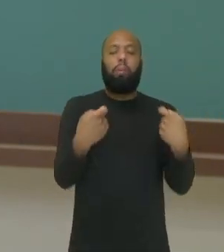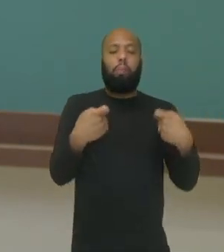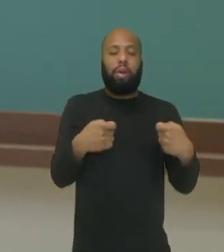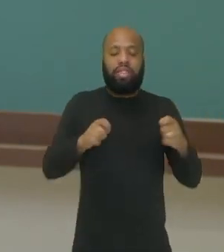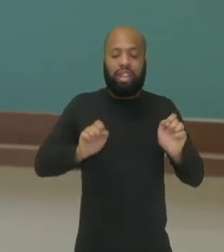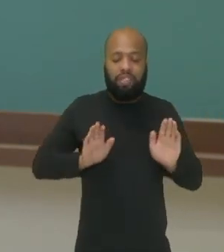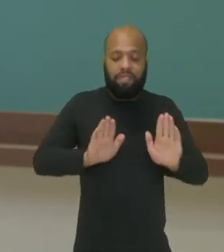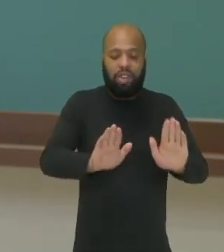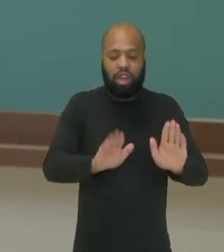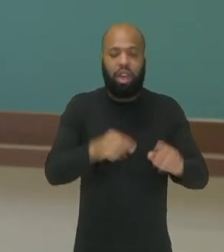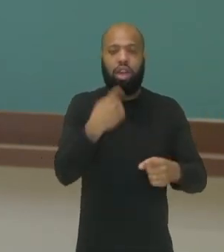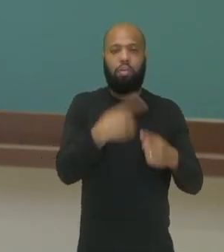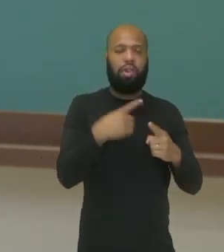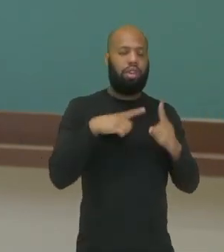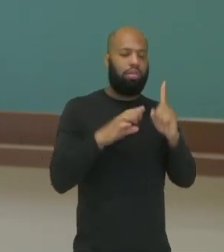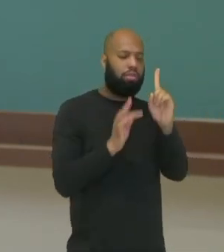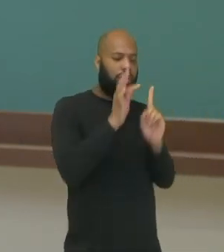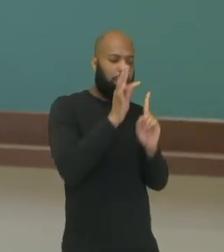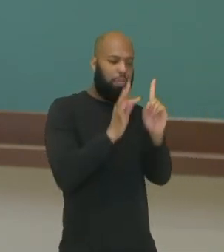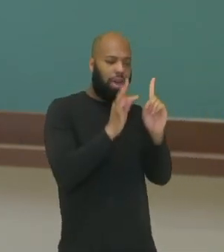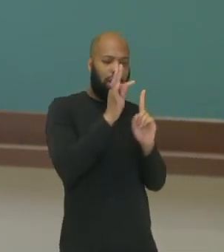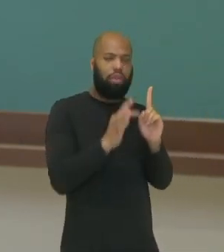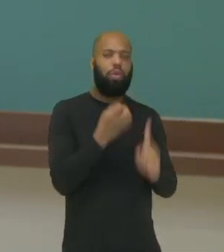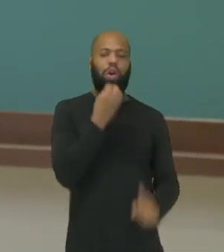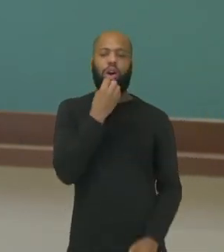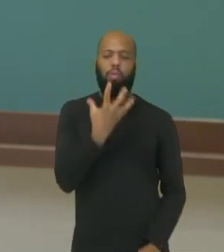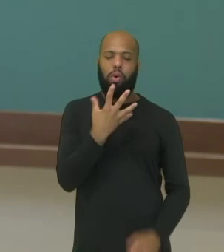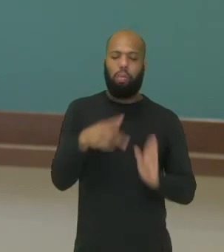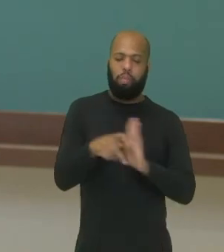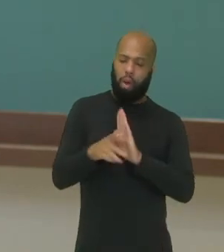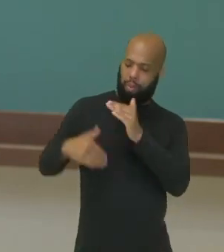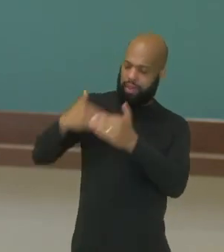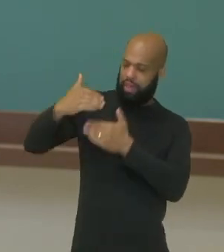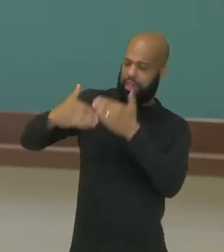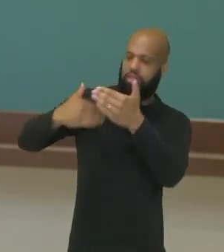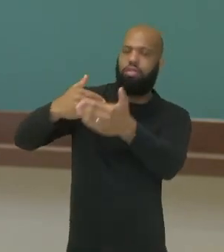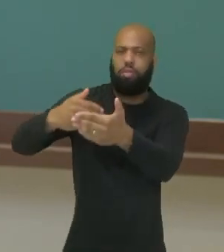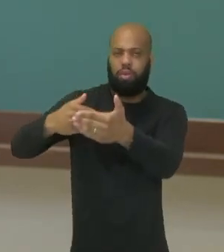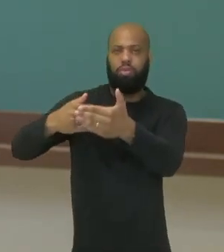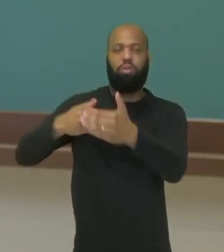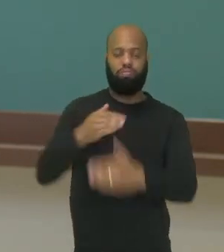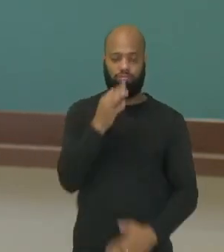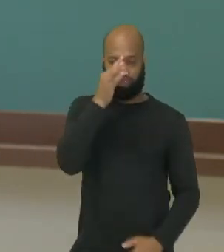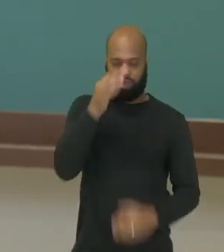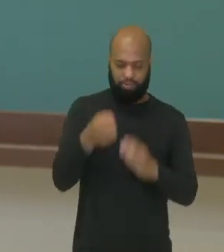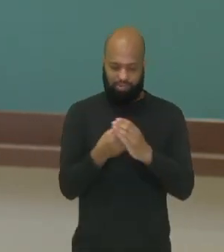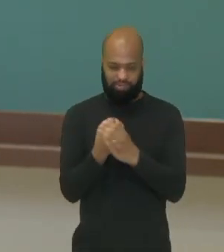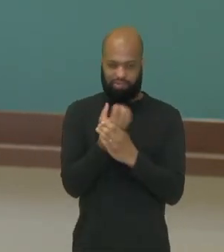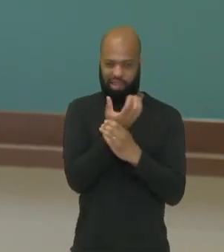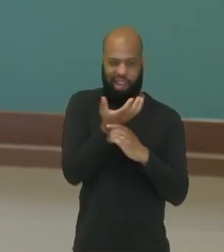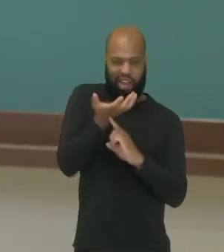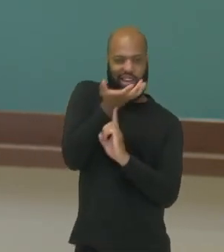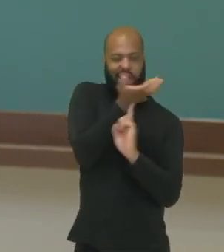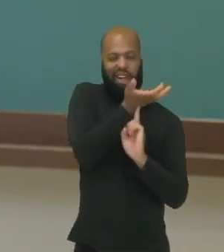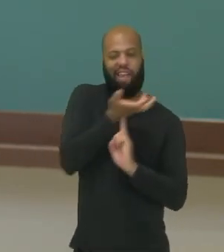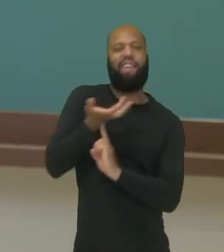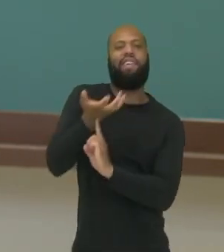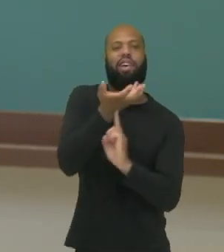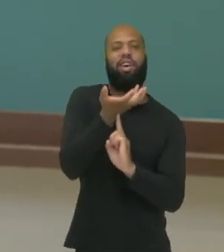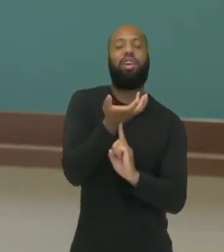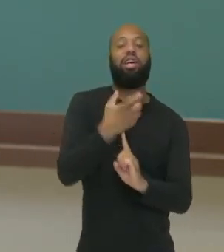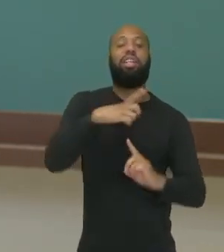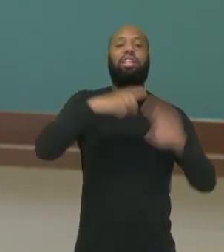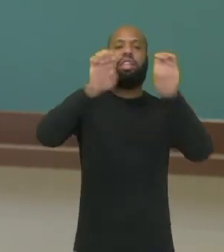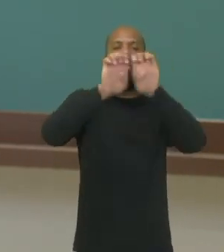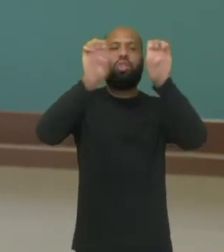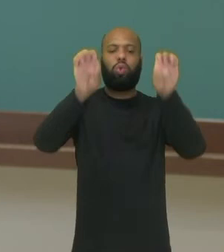de uma temperatura favorável para o desenvolvimento delas. E aquela estrutura que há ali na estufa tem